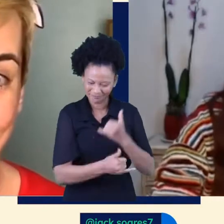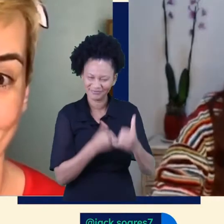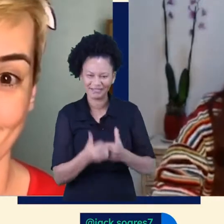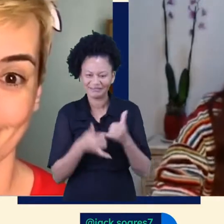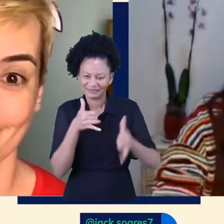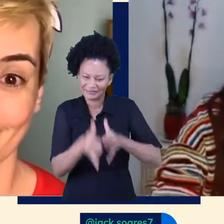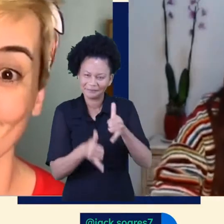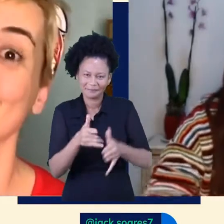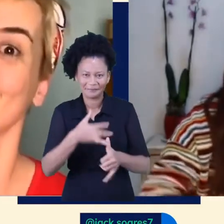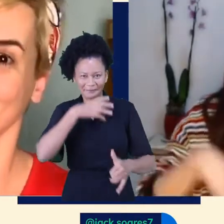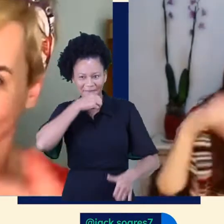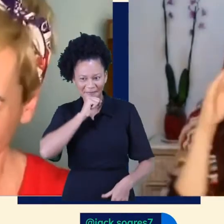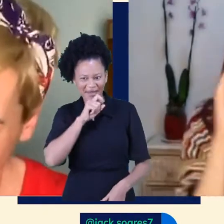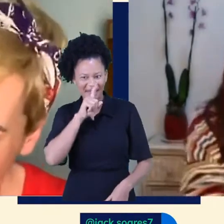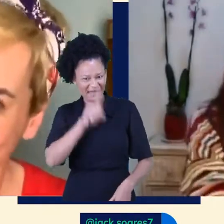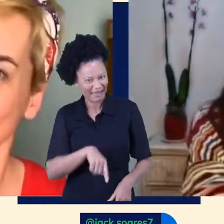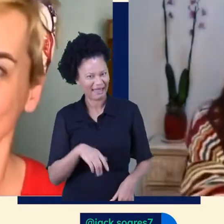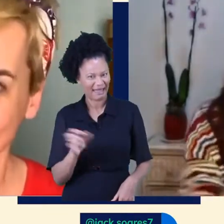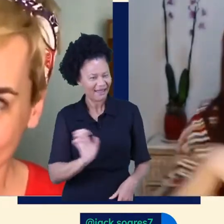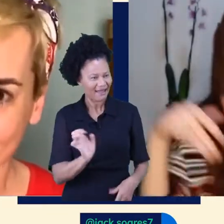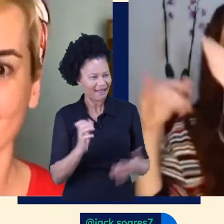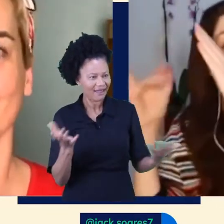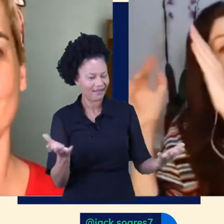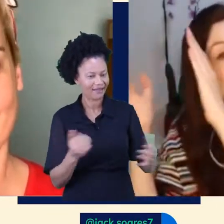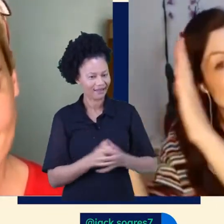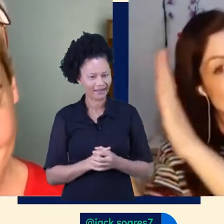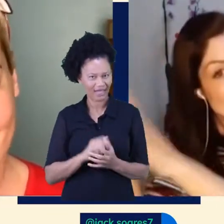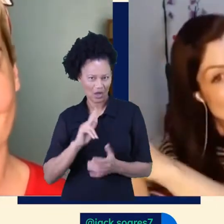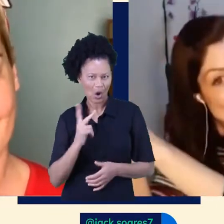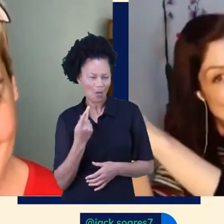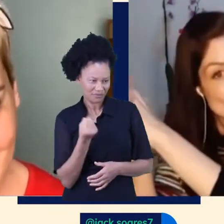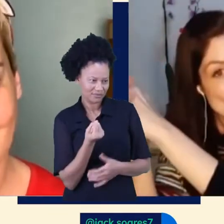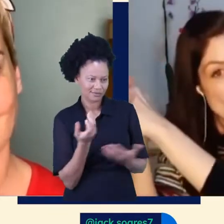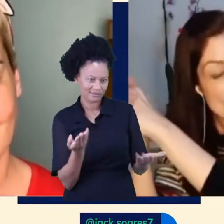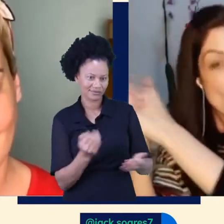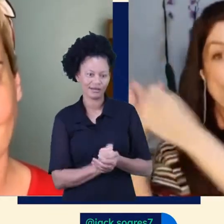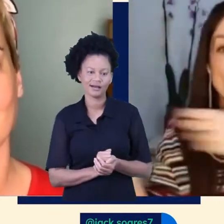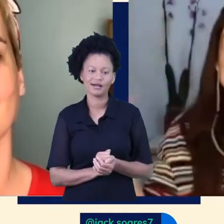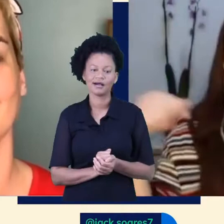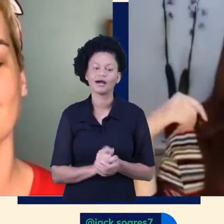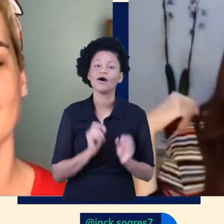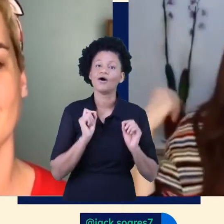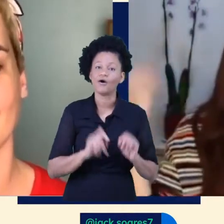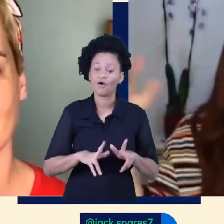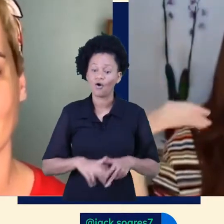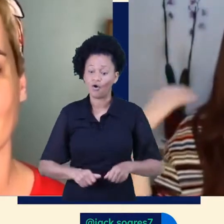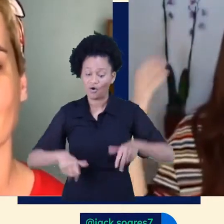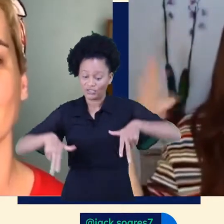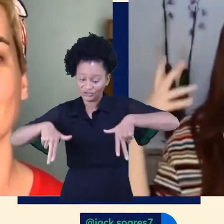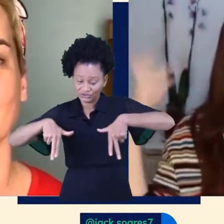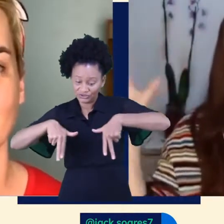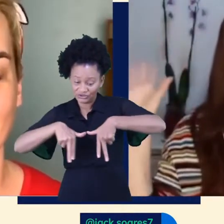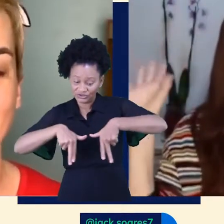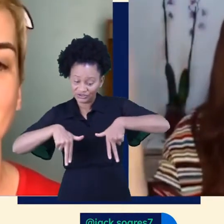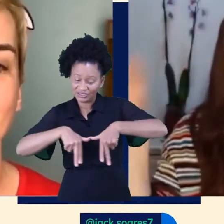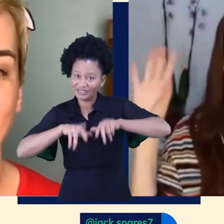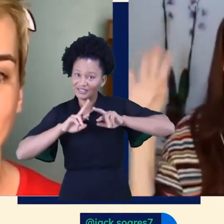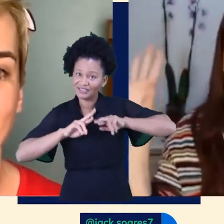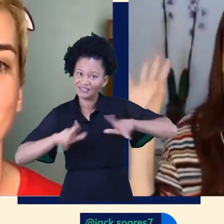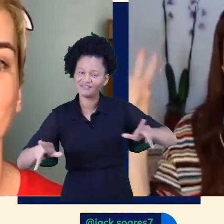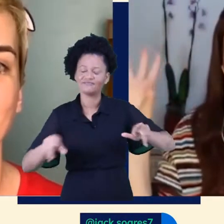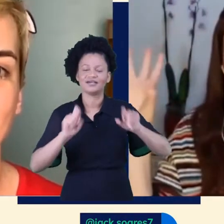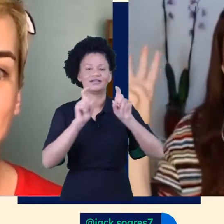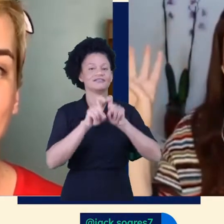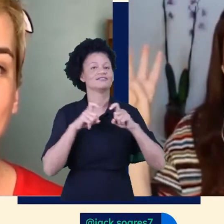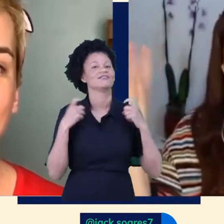Aí voltamos, né? Gênero é diferente de orientação sexual. Um sapato é um acessório que identifica